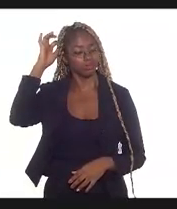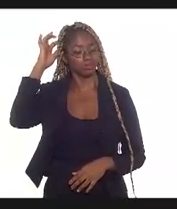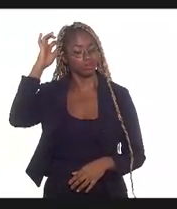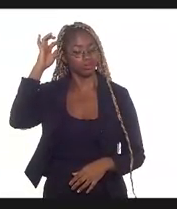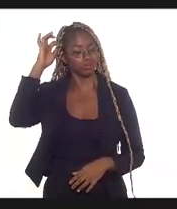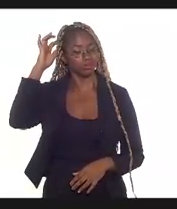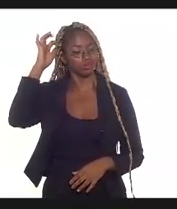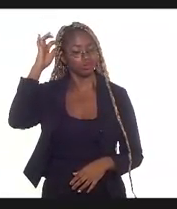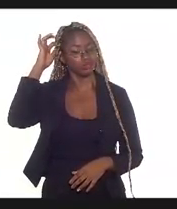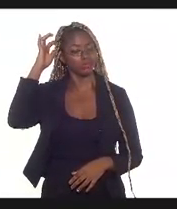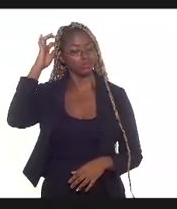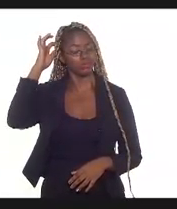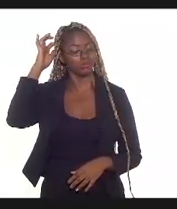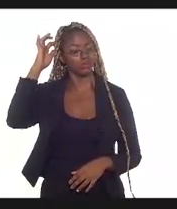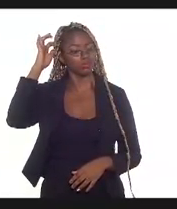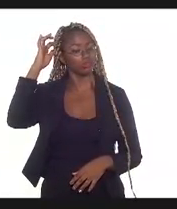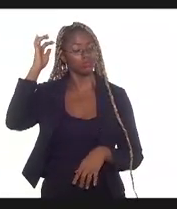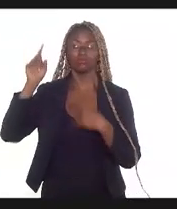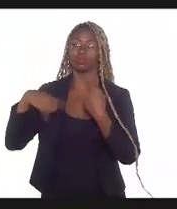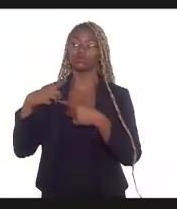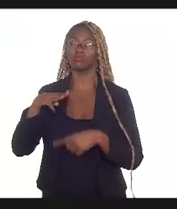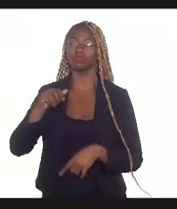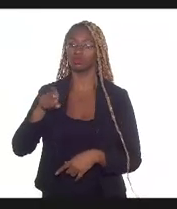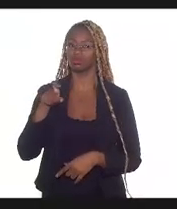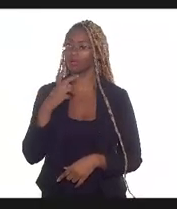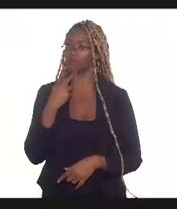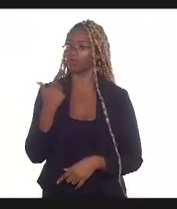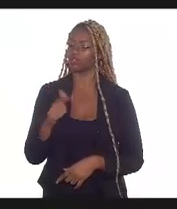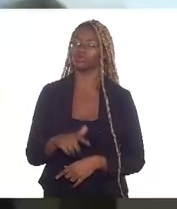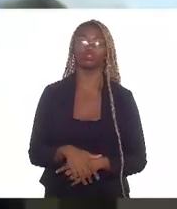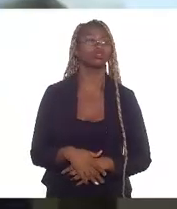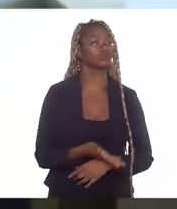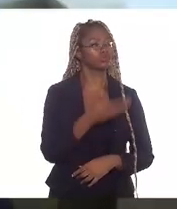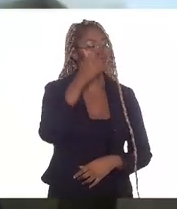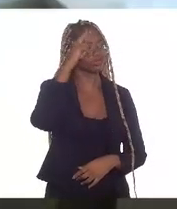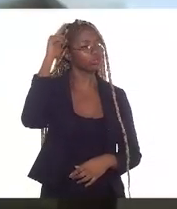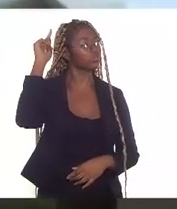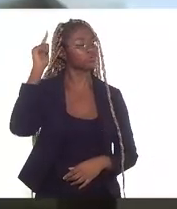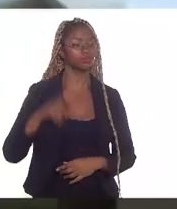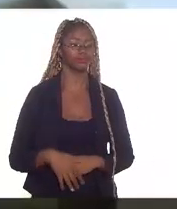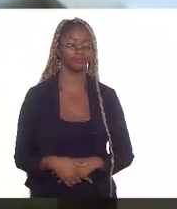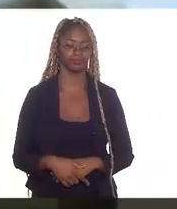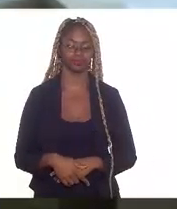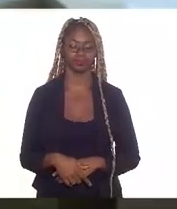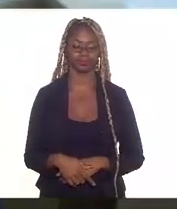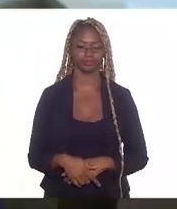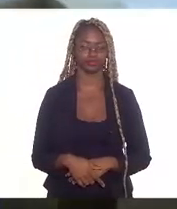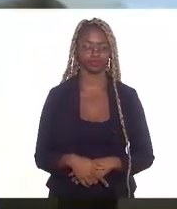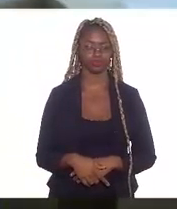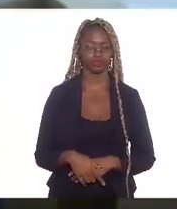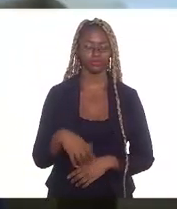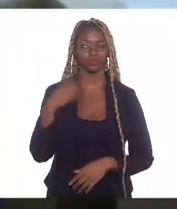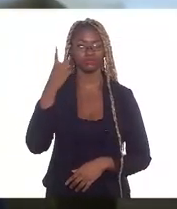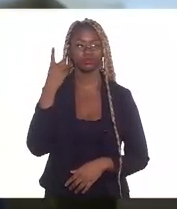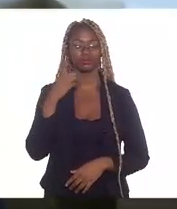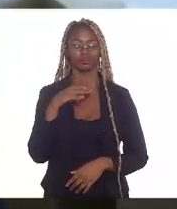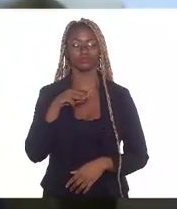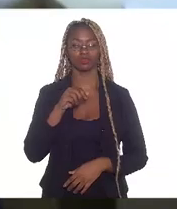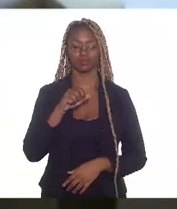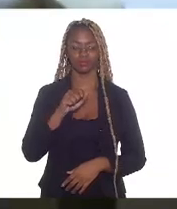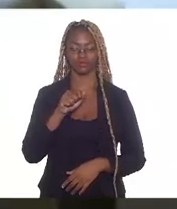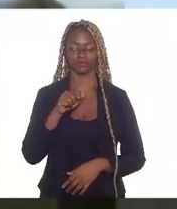Depois, volta a palavra, deputado Max, depois. Deputado Luiz. Olha só, o deputado Márcio Pacheco, eu